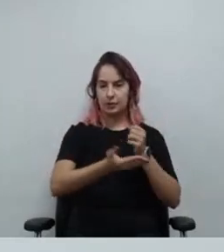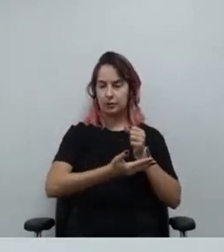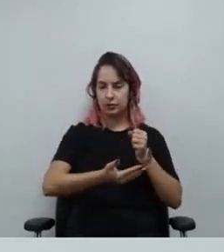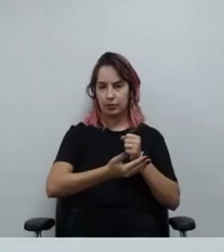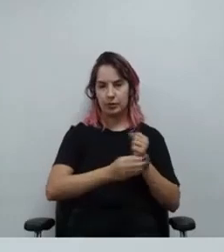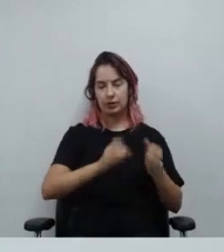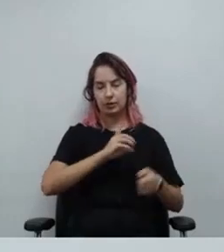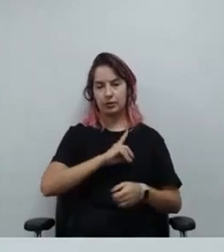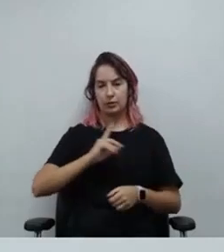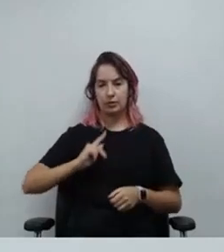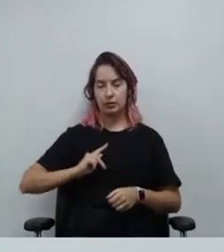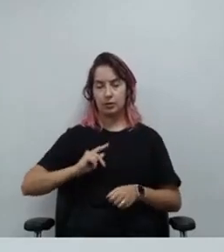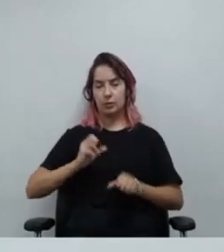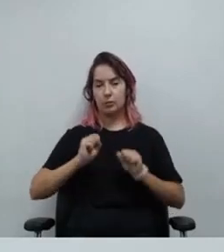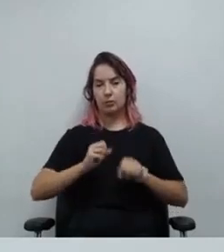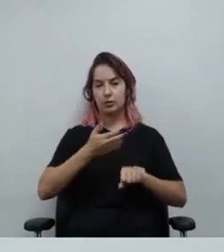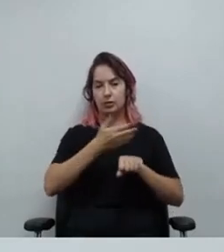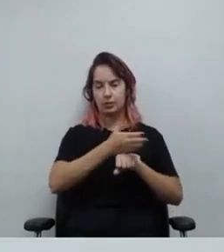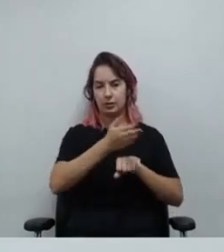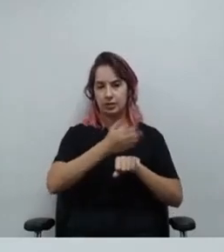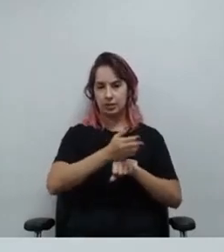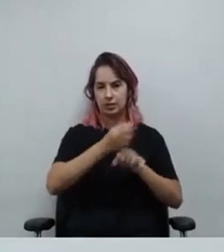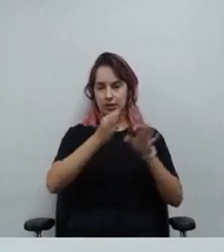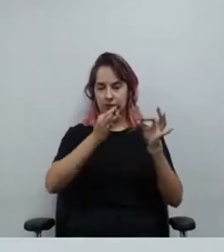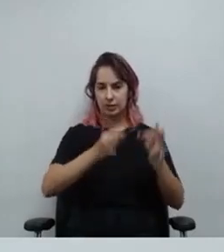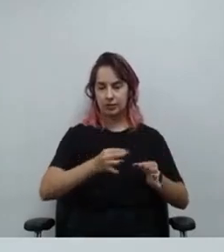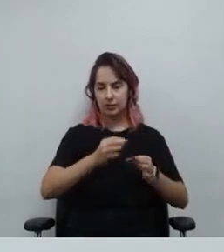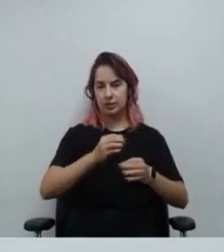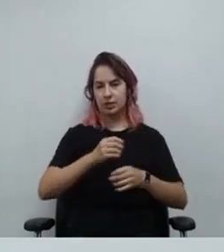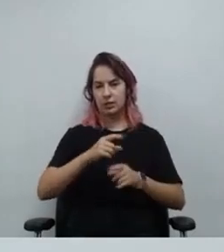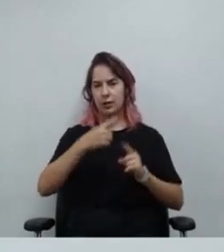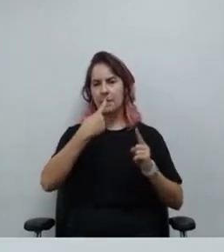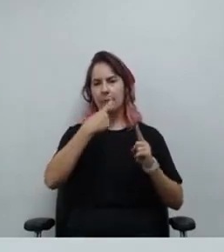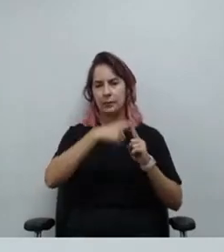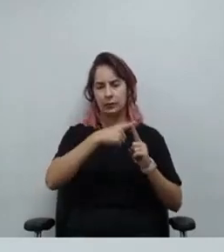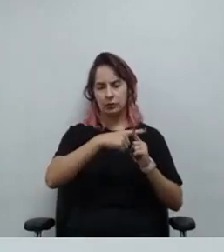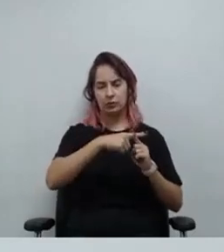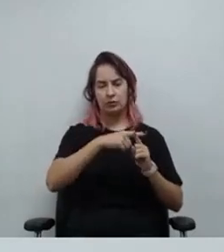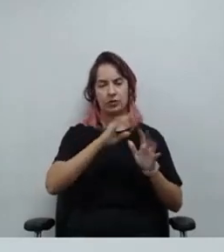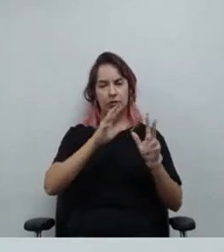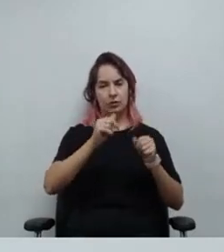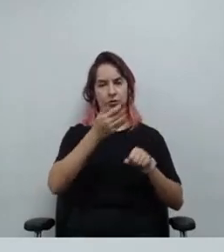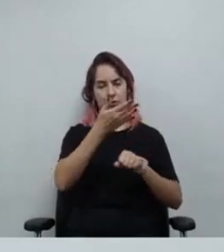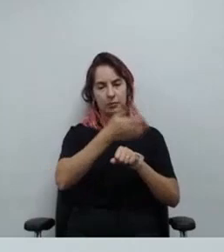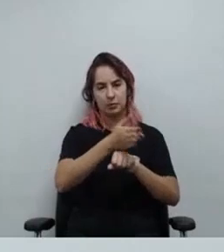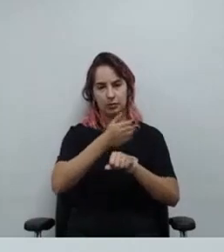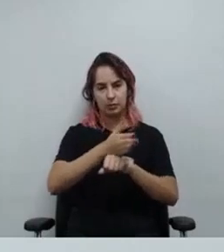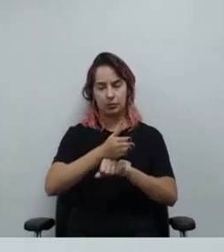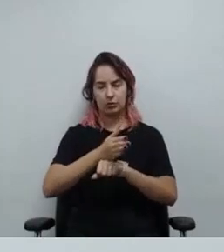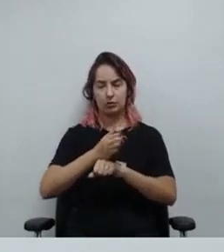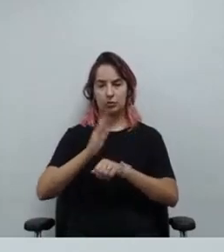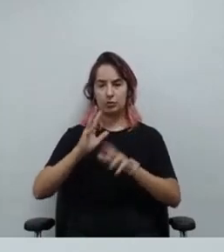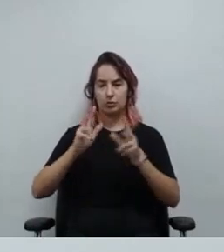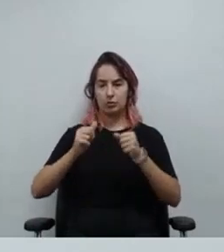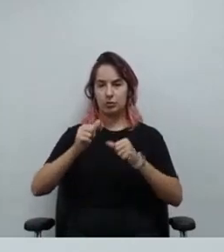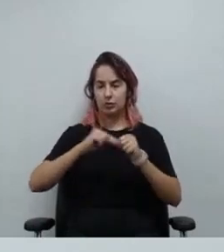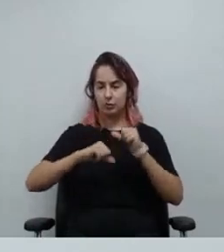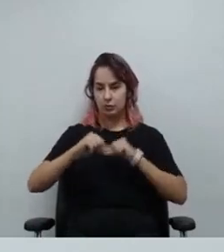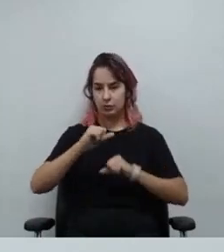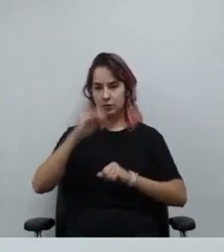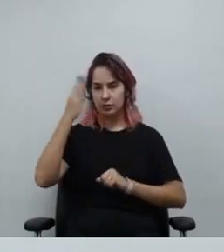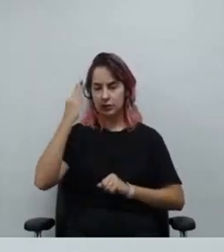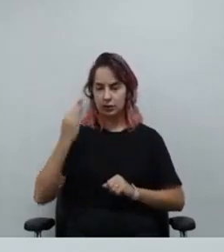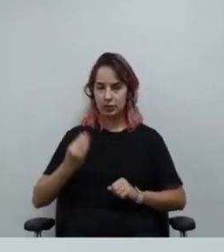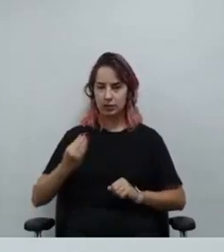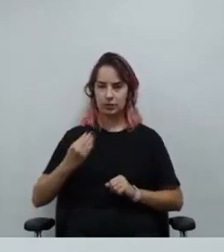Pública possa participar, e certamente será muito positiva a participação da instituição nessa articulação nacional que se